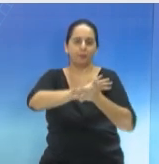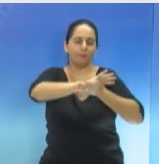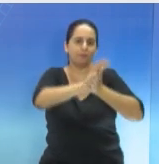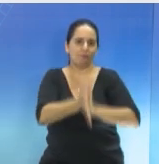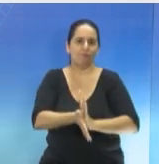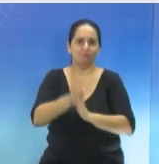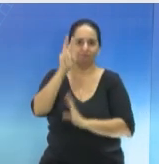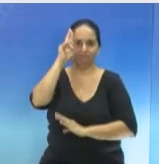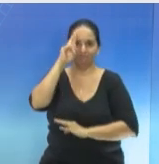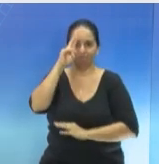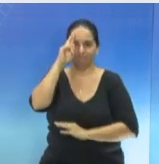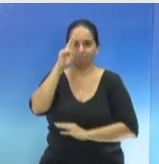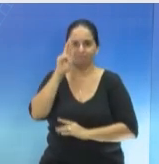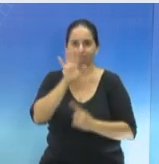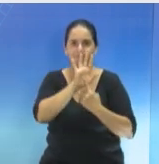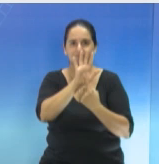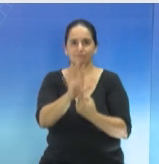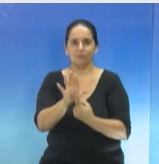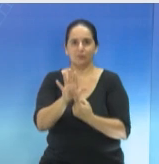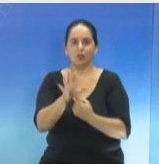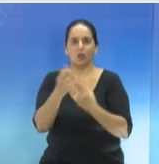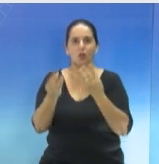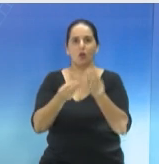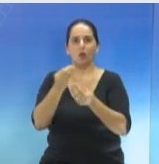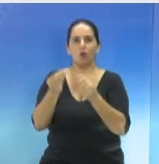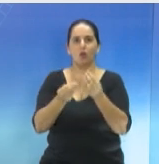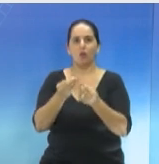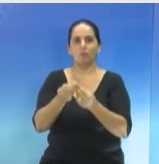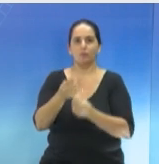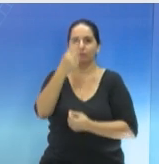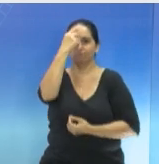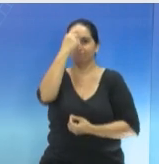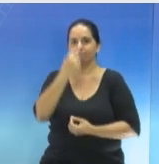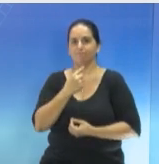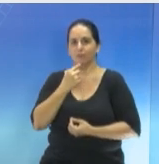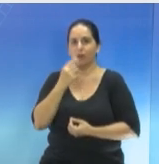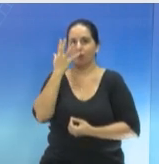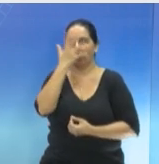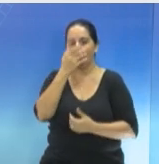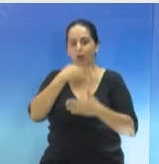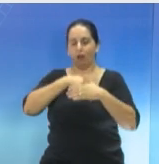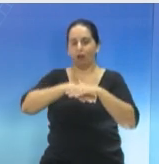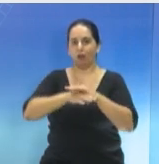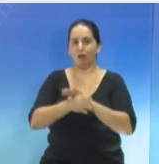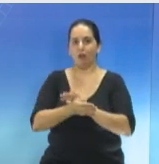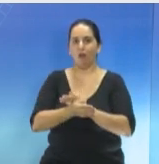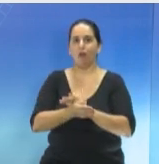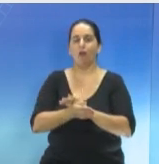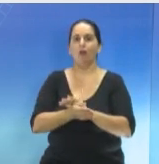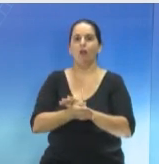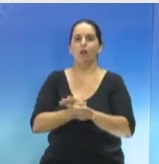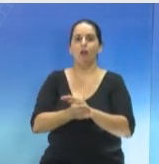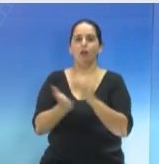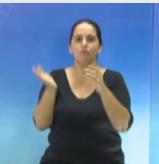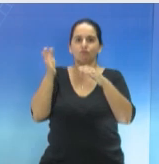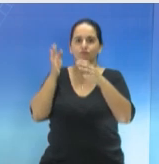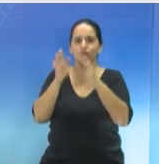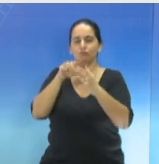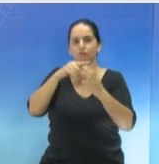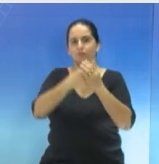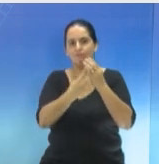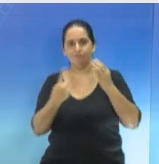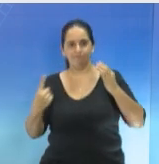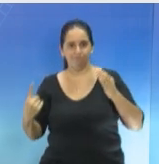racista, apresentado sob a forma de uma estética racista que camufla a exclusão e normaliza